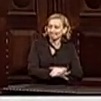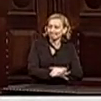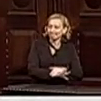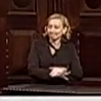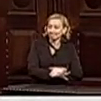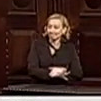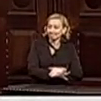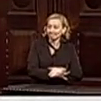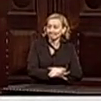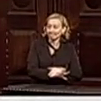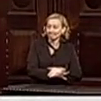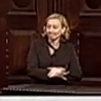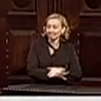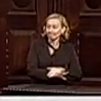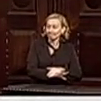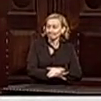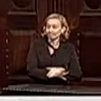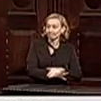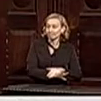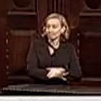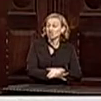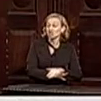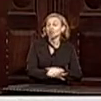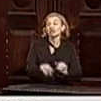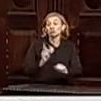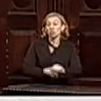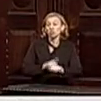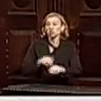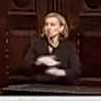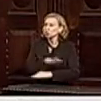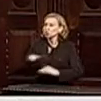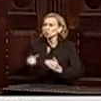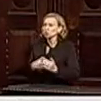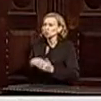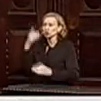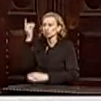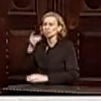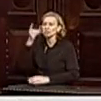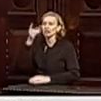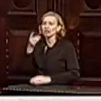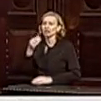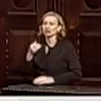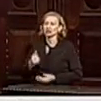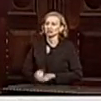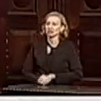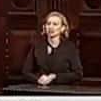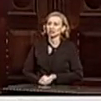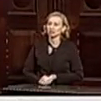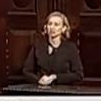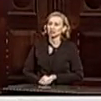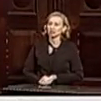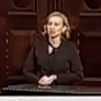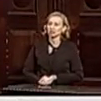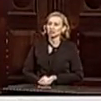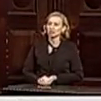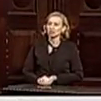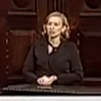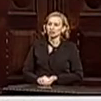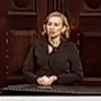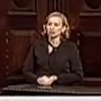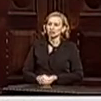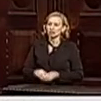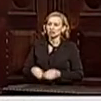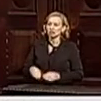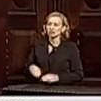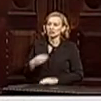presidência dessa casa. Está na hora de todos esses deputados requererem à mesa diretora da Casa que seja